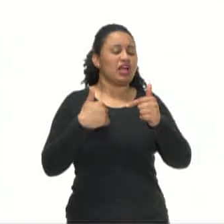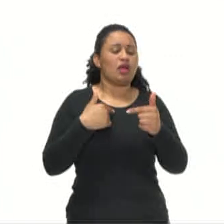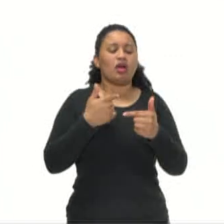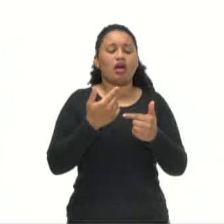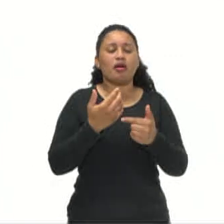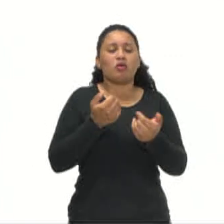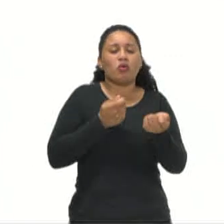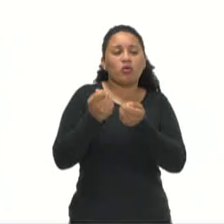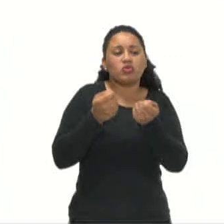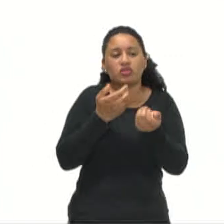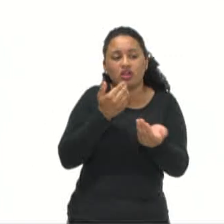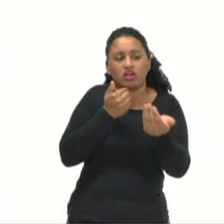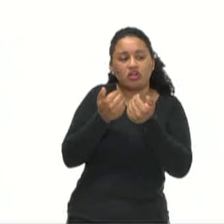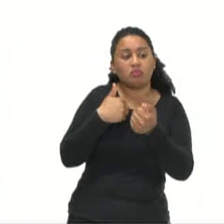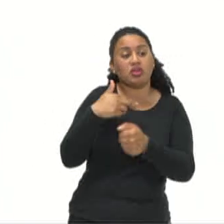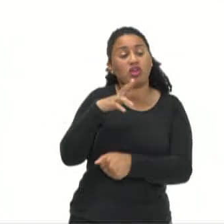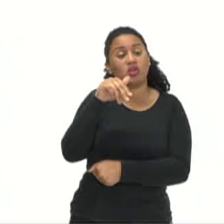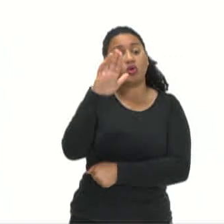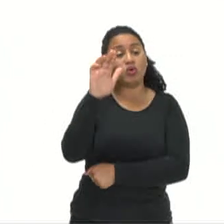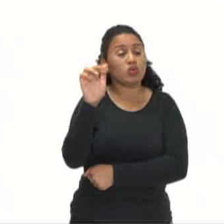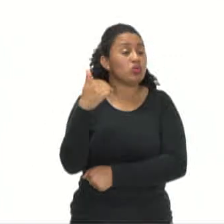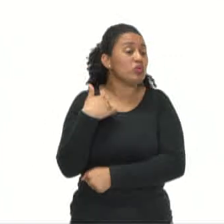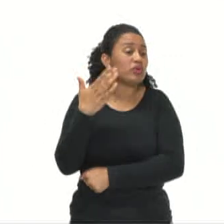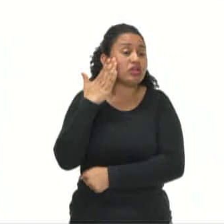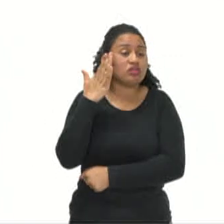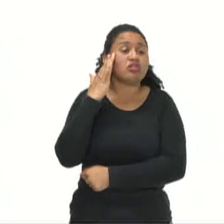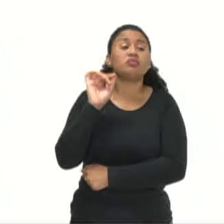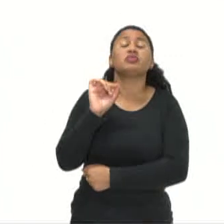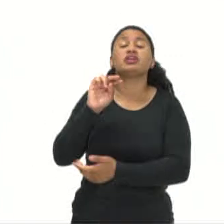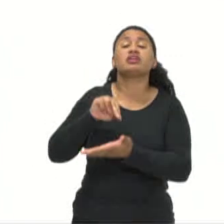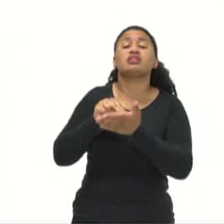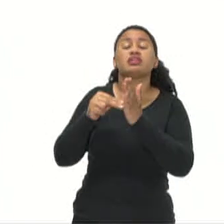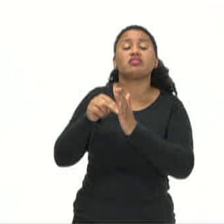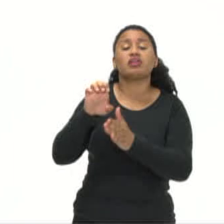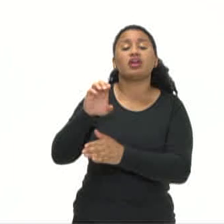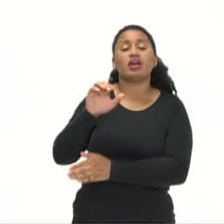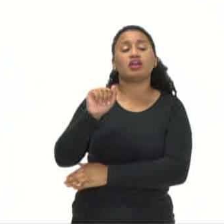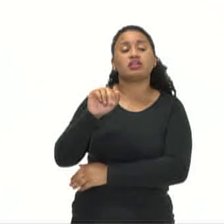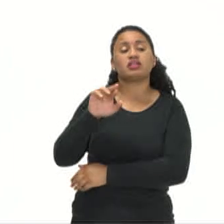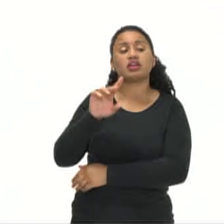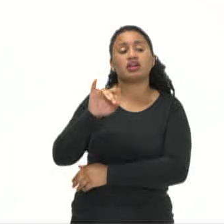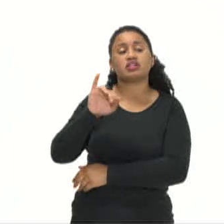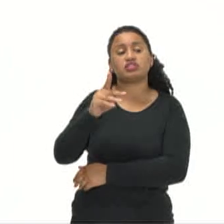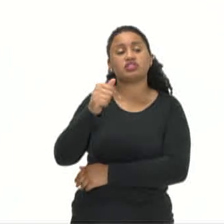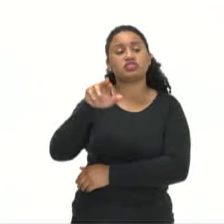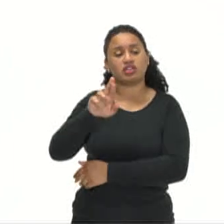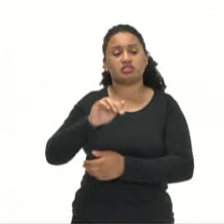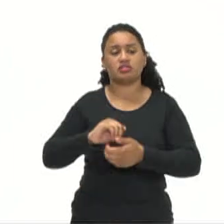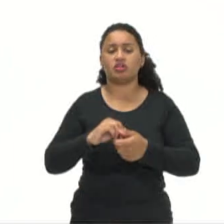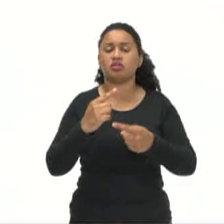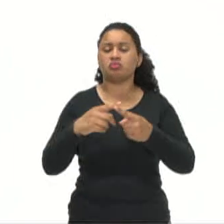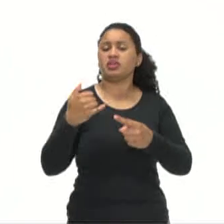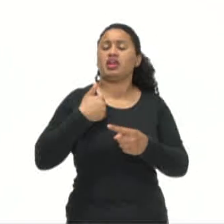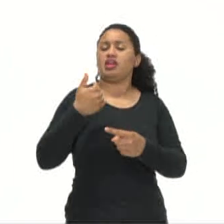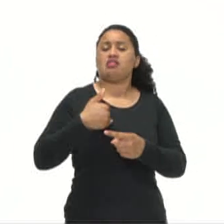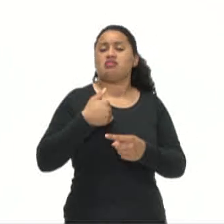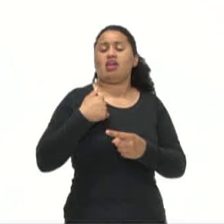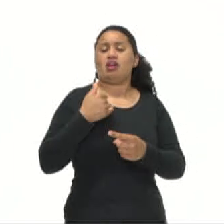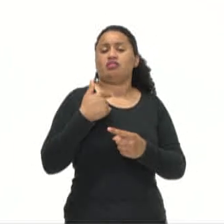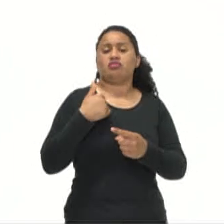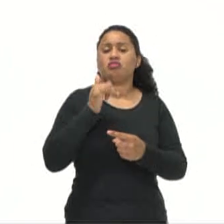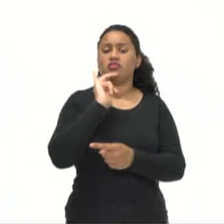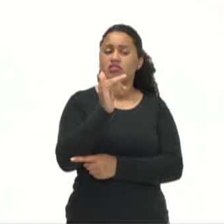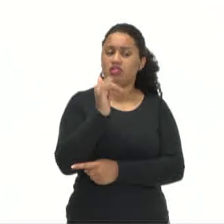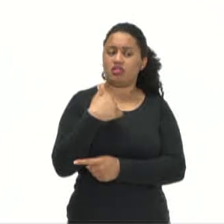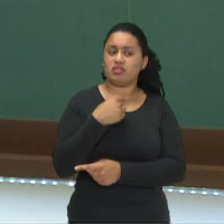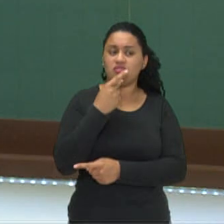no organismo. E nunca soube o que fosse escardinchar. Por que a idade do narrador é citada? Faz